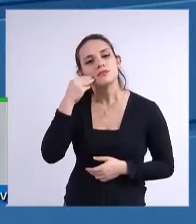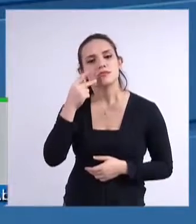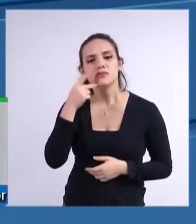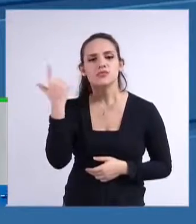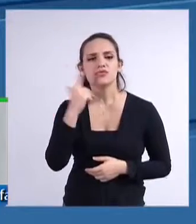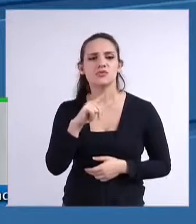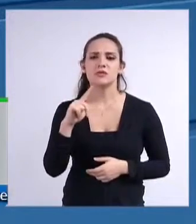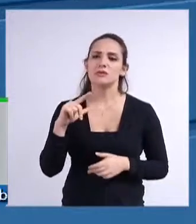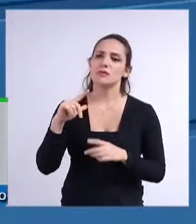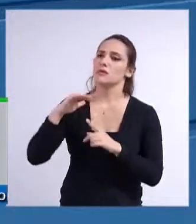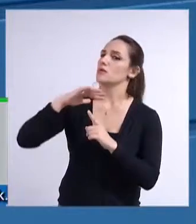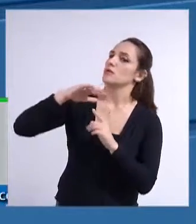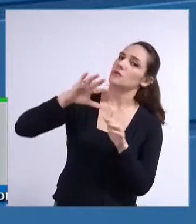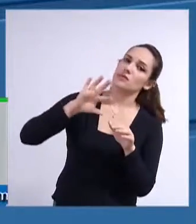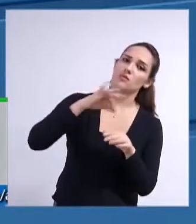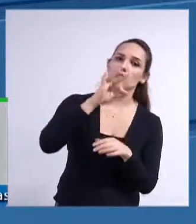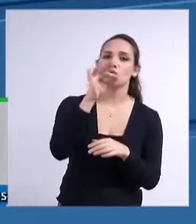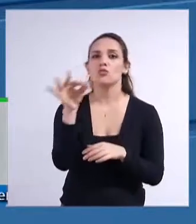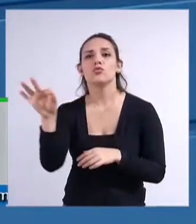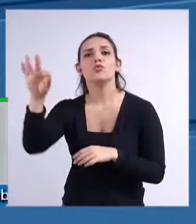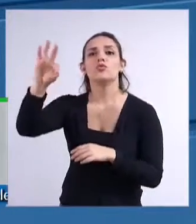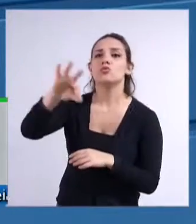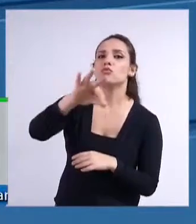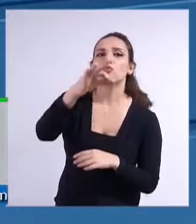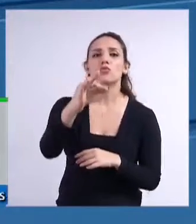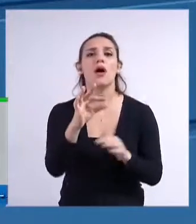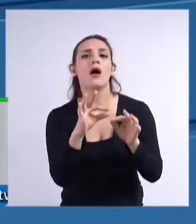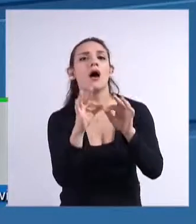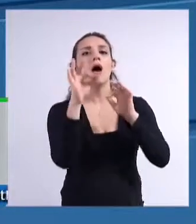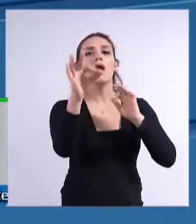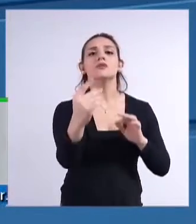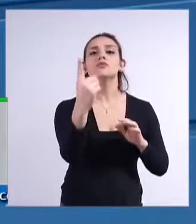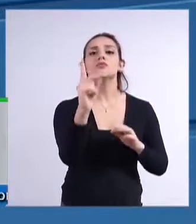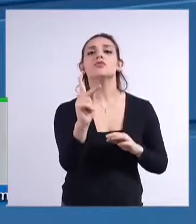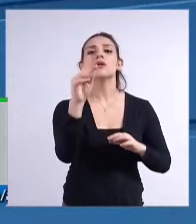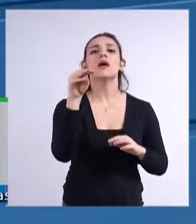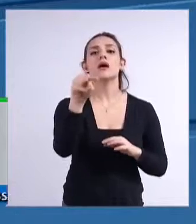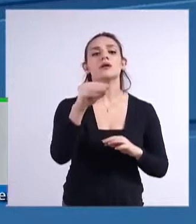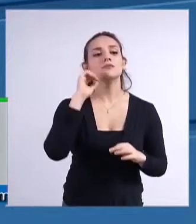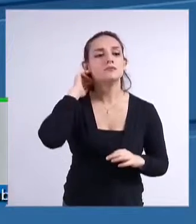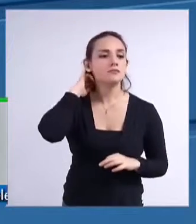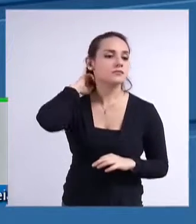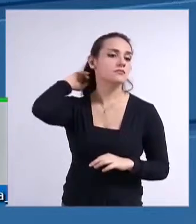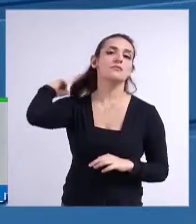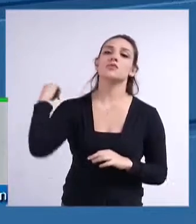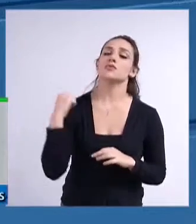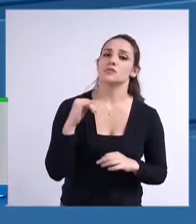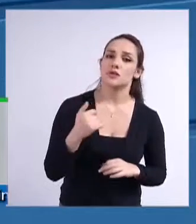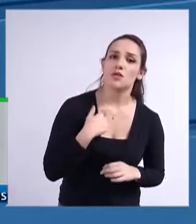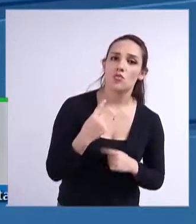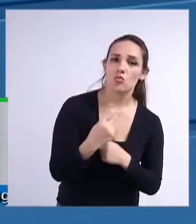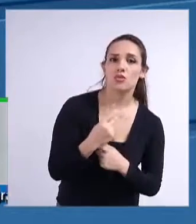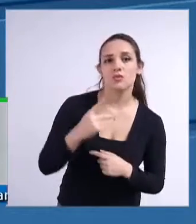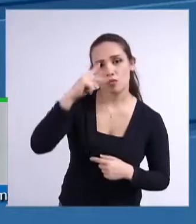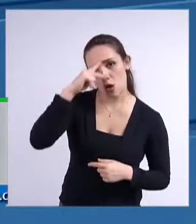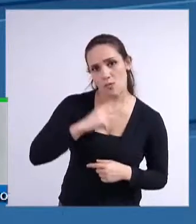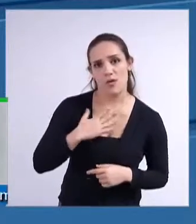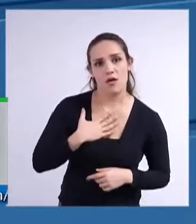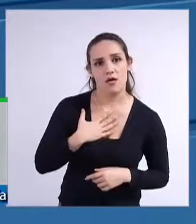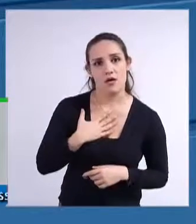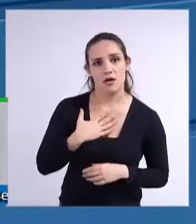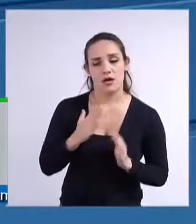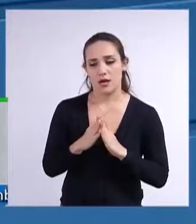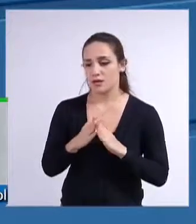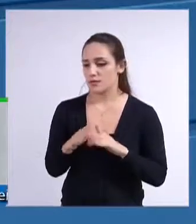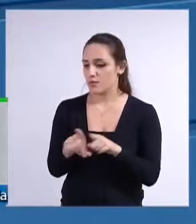1 quilômetro, quer dizer, ele não conhece fronteira. Não é? Então, se eu não cuido do quintal do lado, o vizinho não cuida, toda aquela região ela